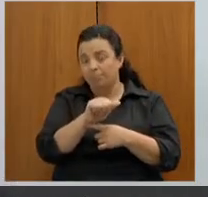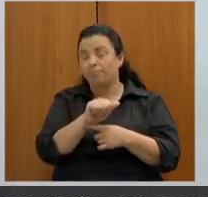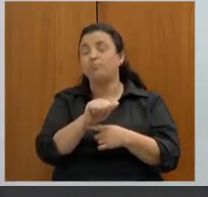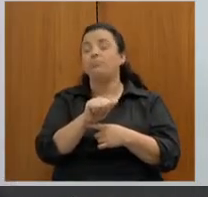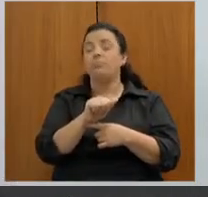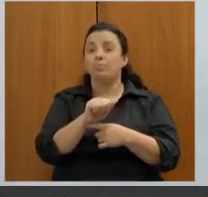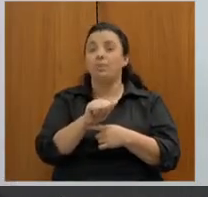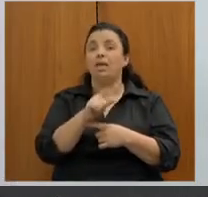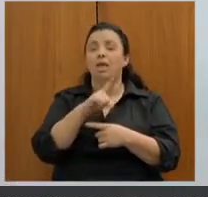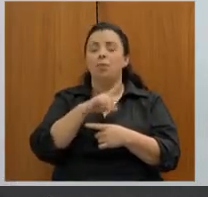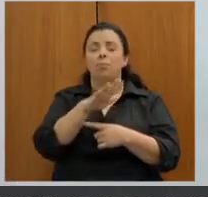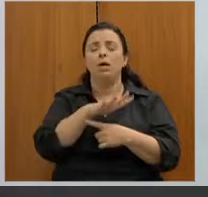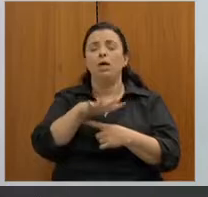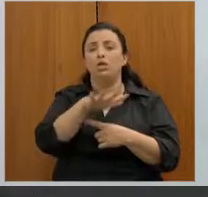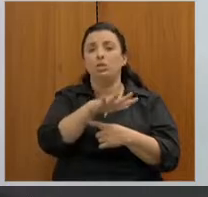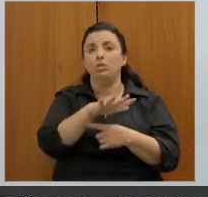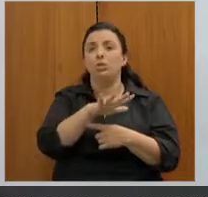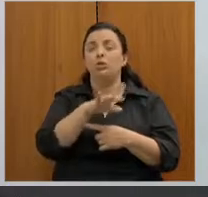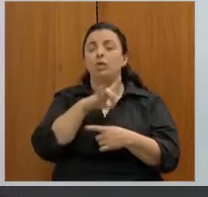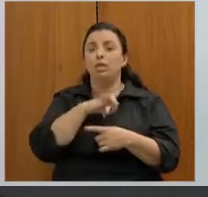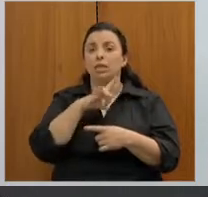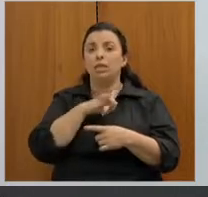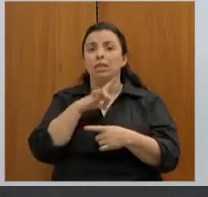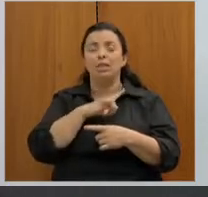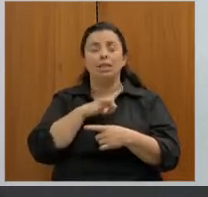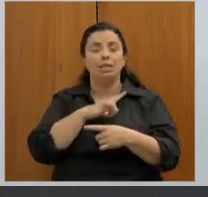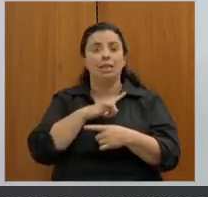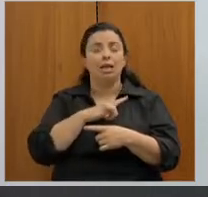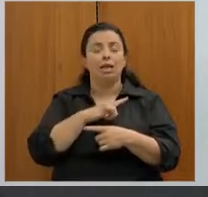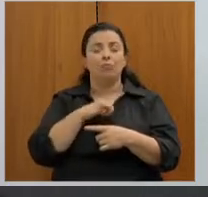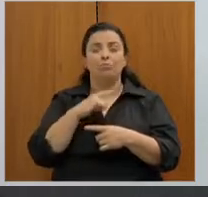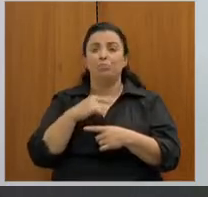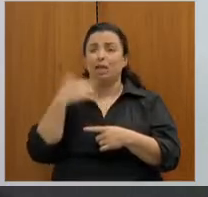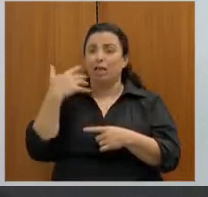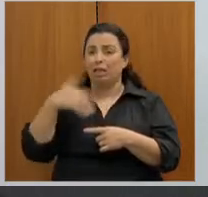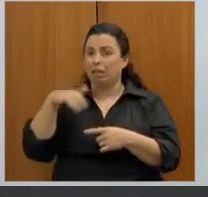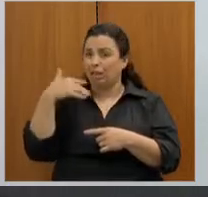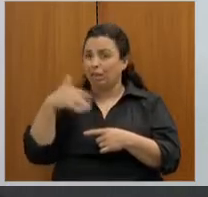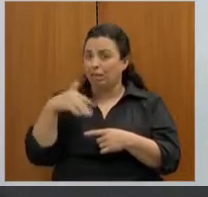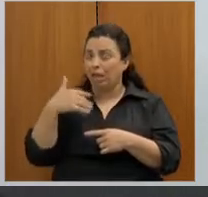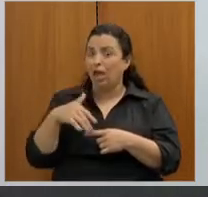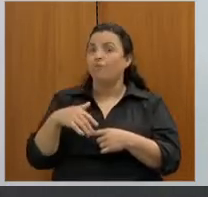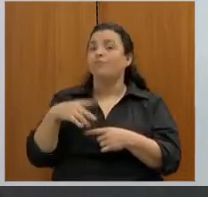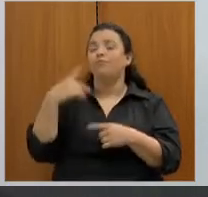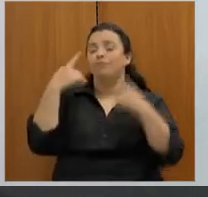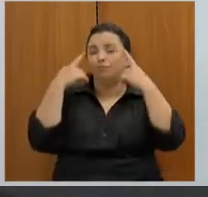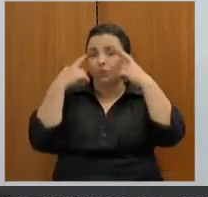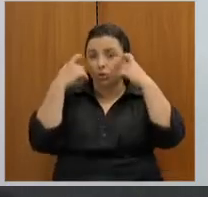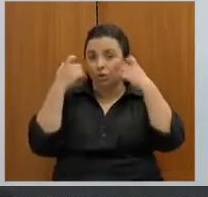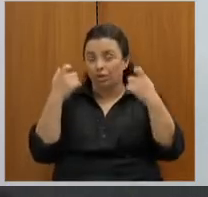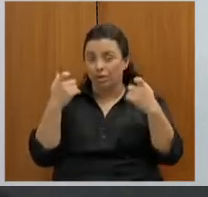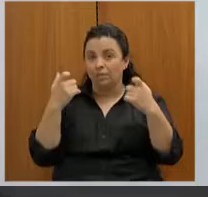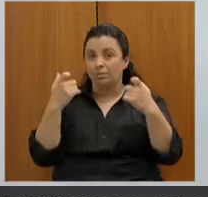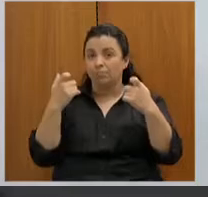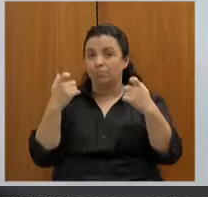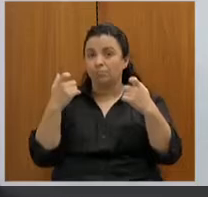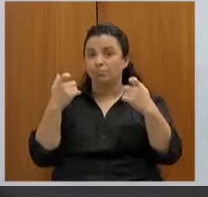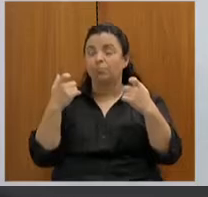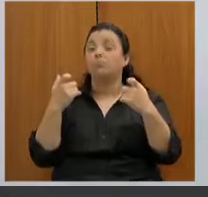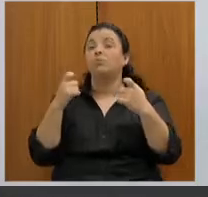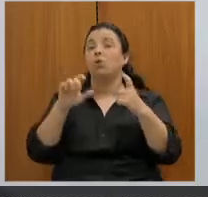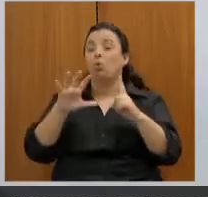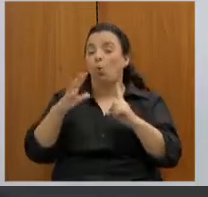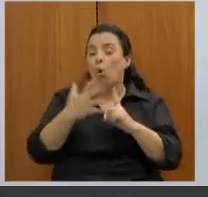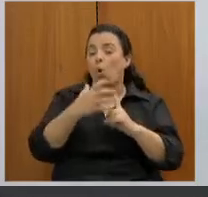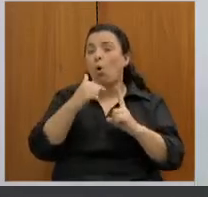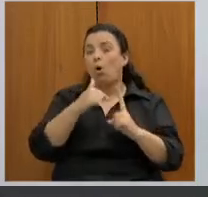região que registra expressiva os números de violência contra as mulheres e são Dados que nos